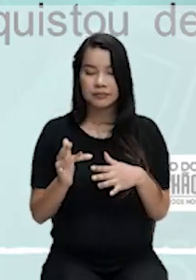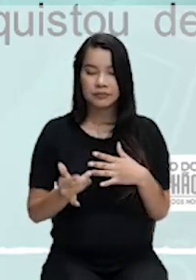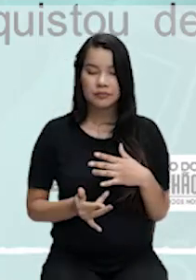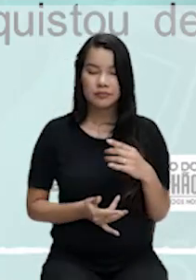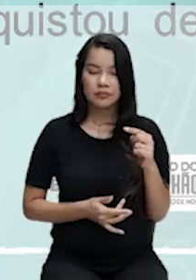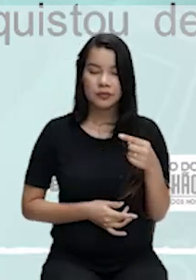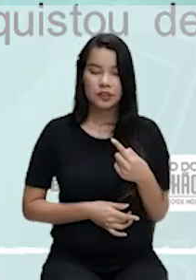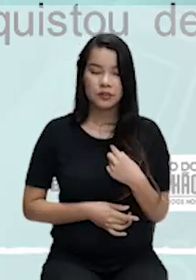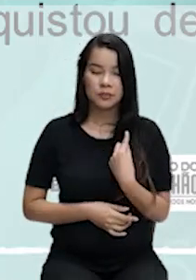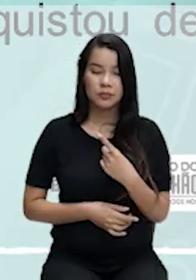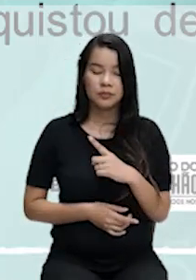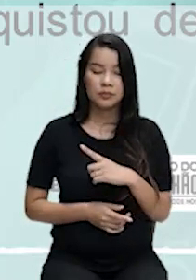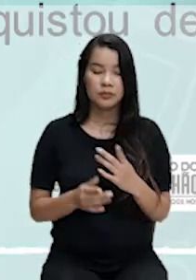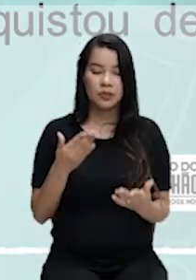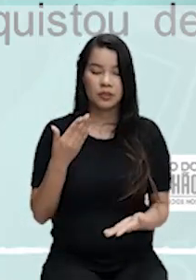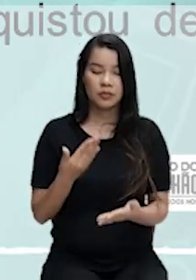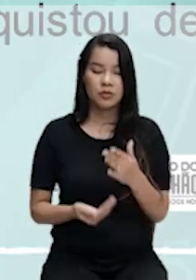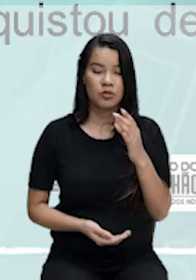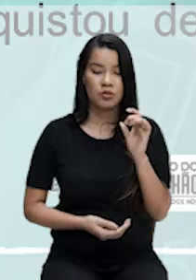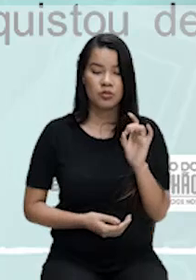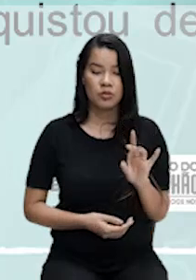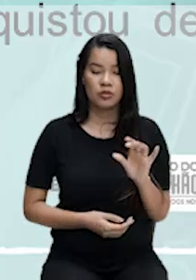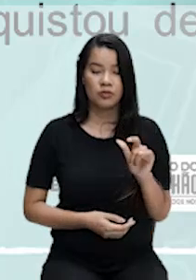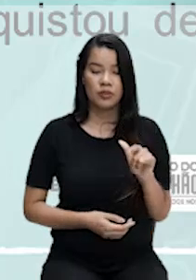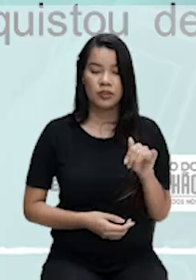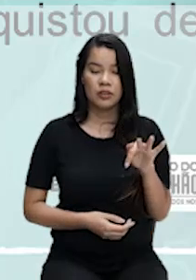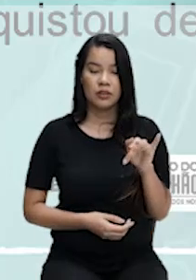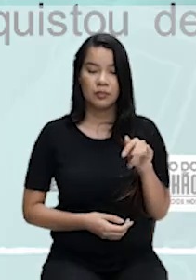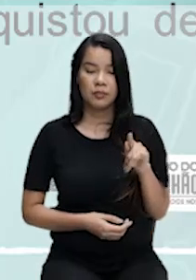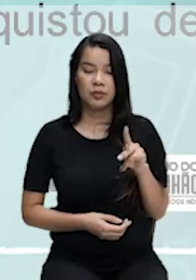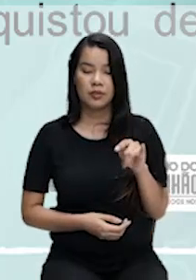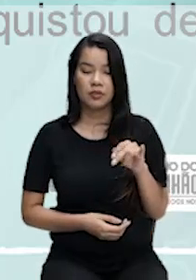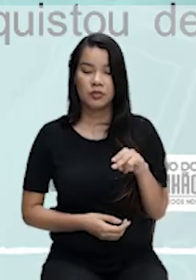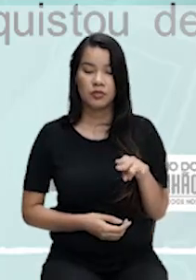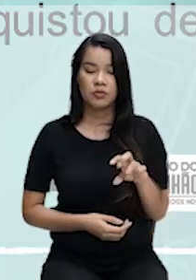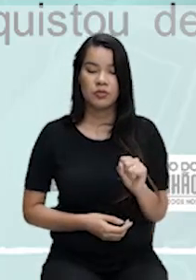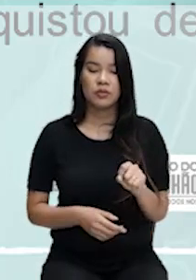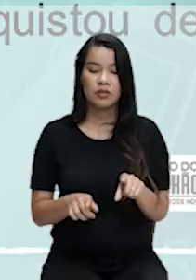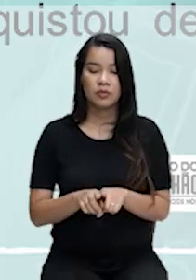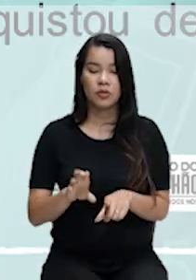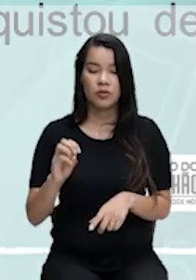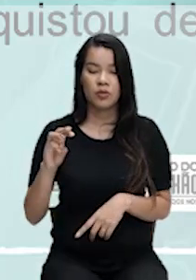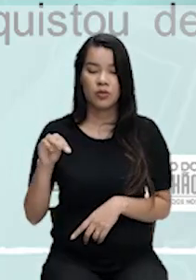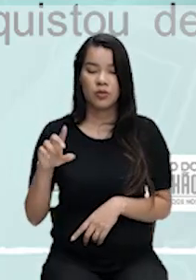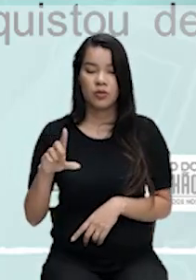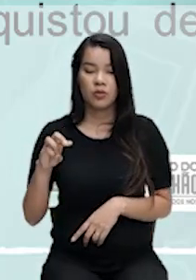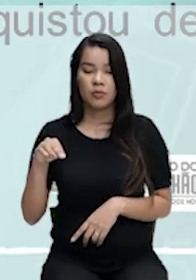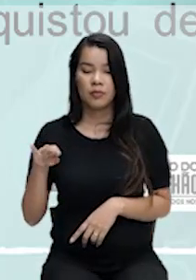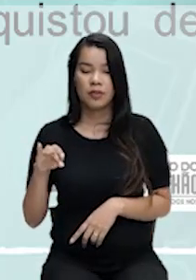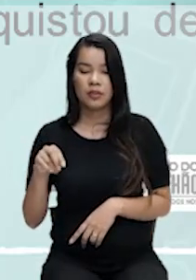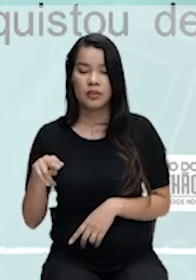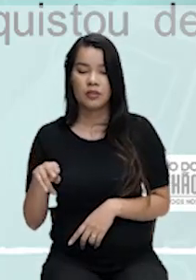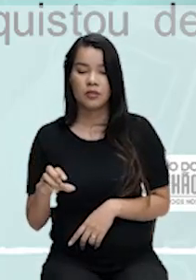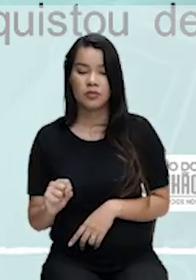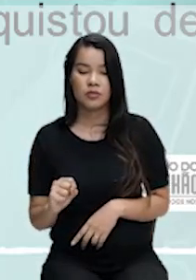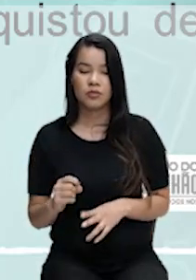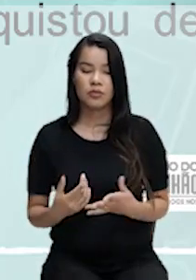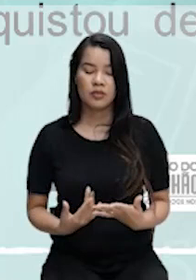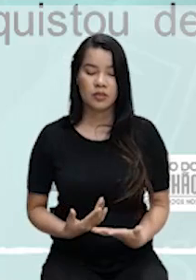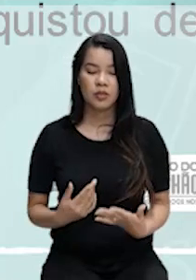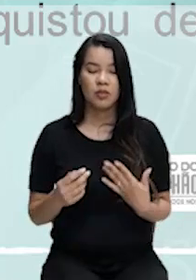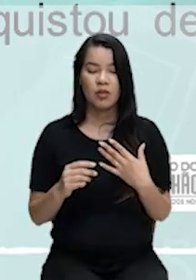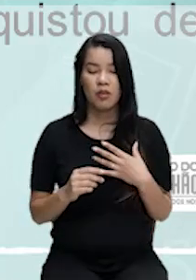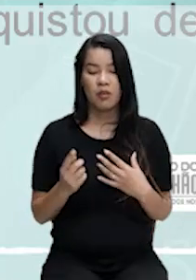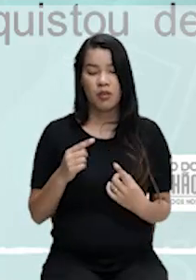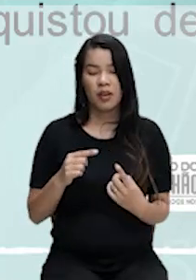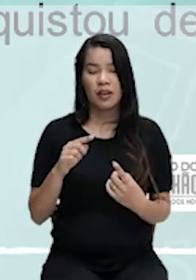perdemos apenas dos filipinos e dos colombianos, mas por poucos minutos. A tendência é que, no decorrer do ano,